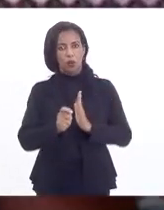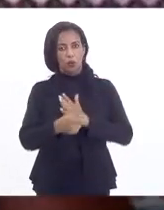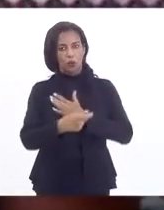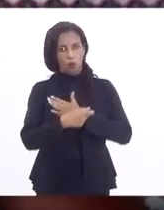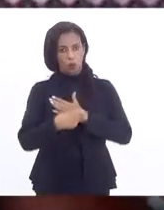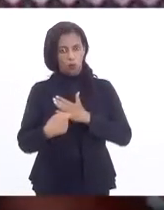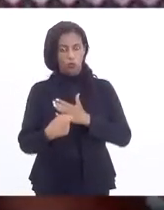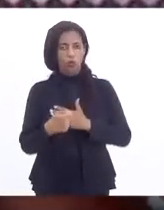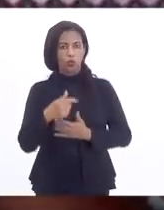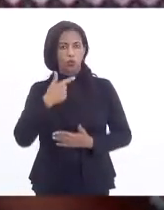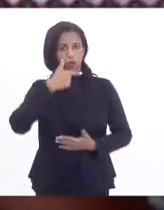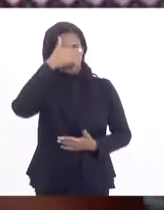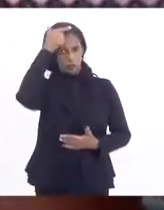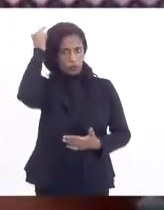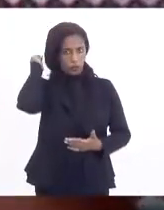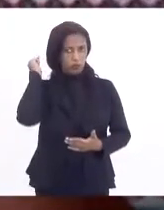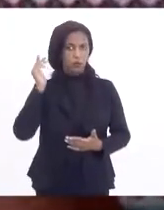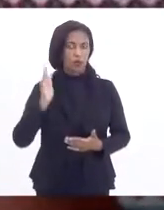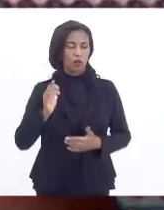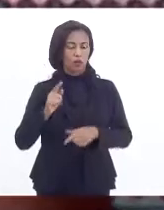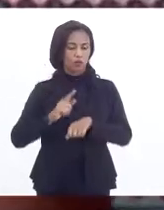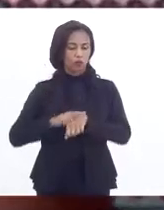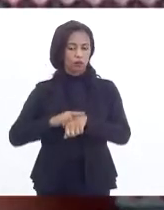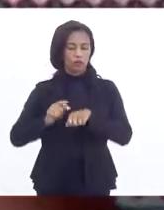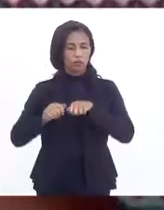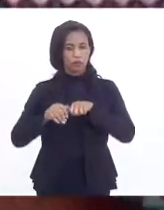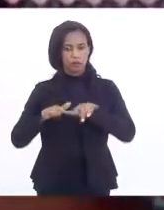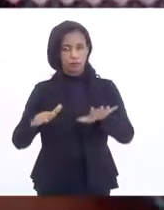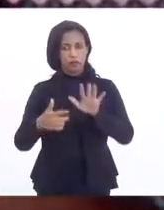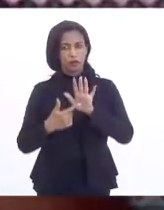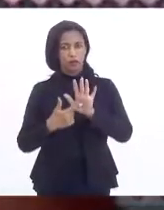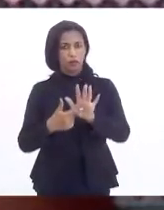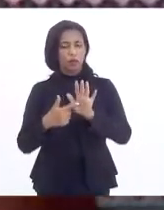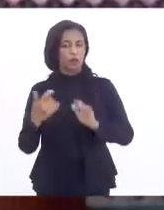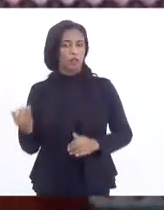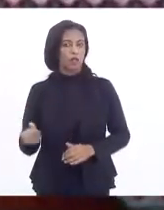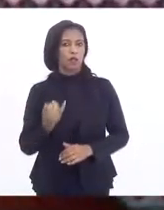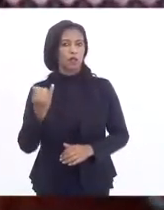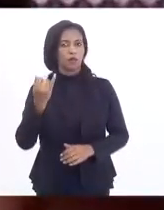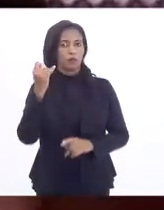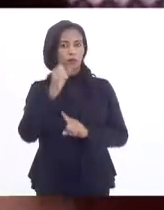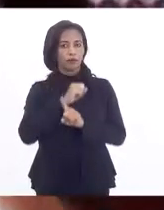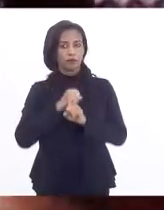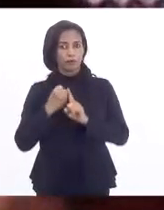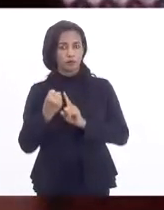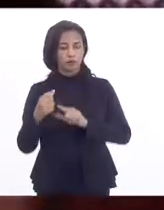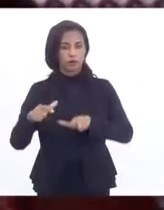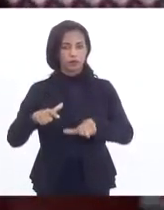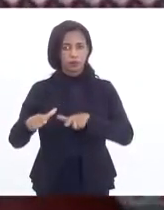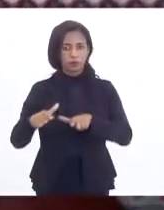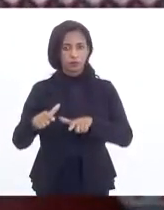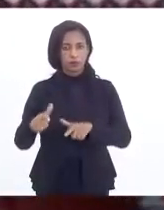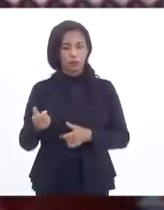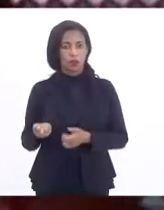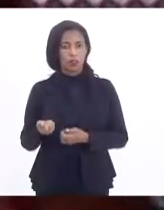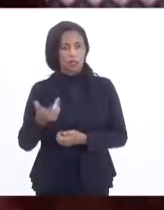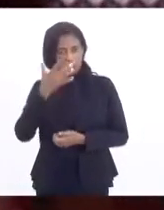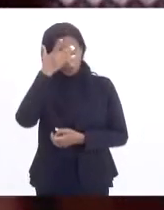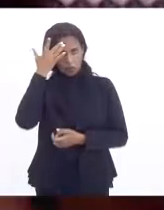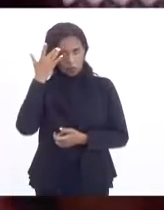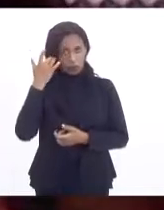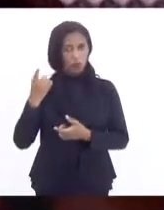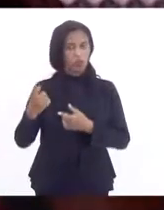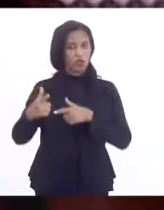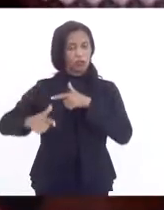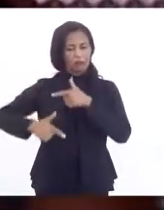Luiz Paulo. Durante a pandemia ficou demonstrado a importância social do trabalho desses empregadores e